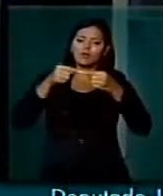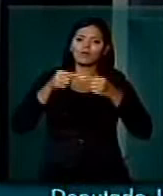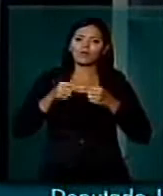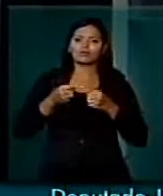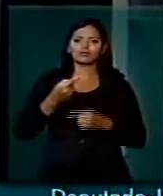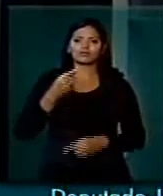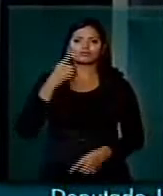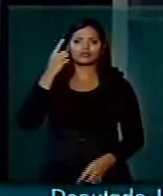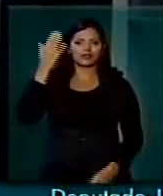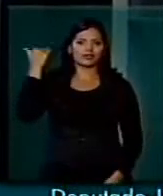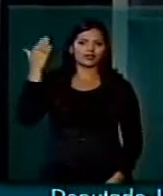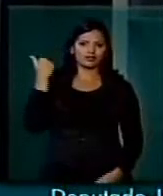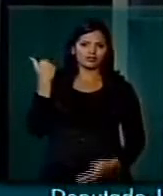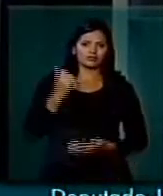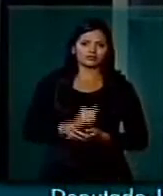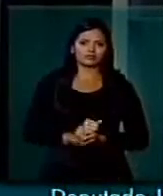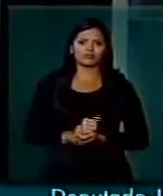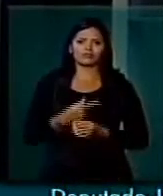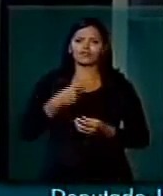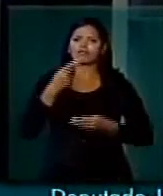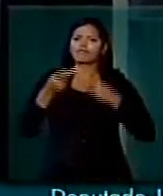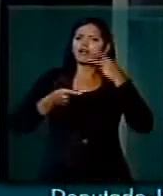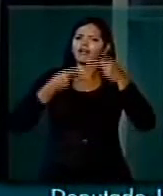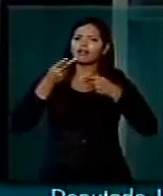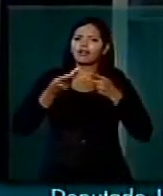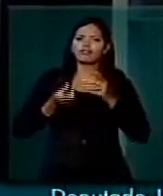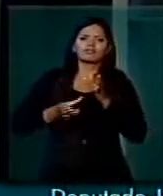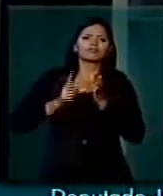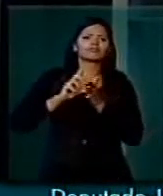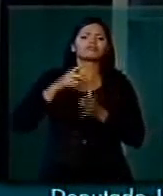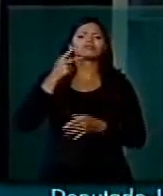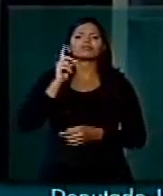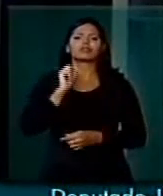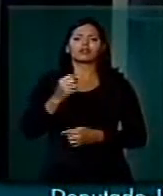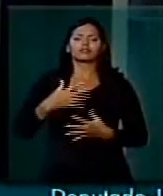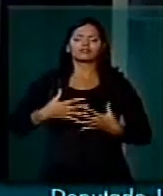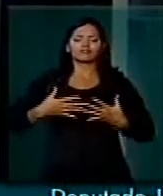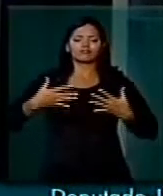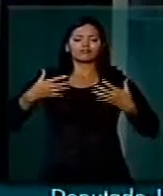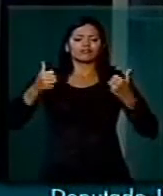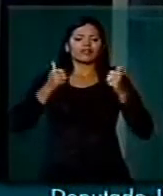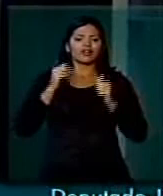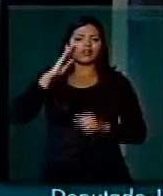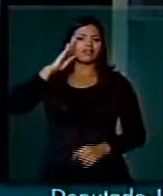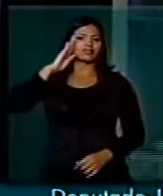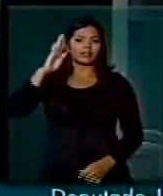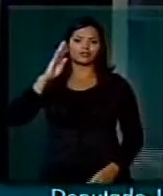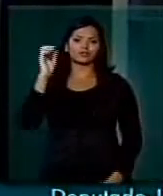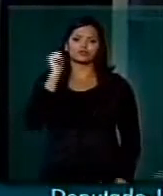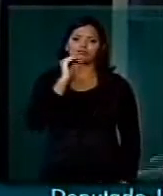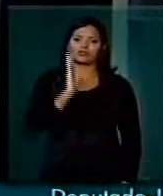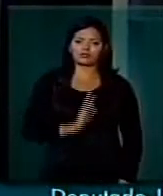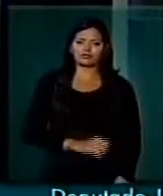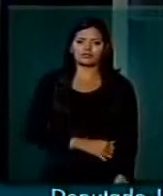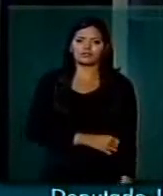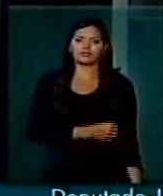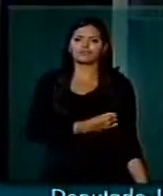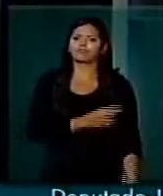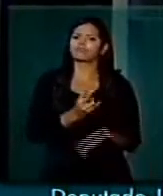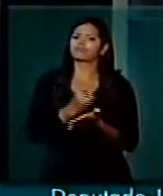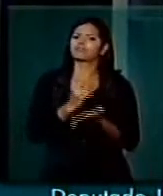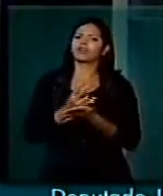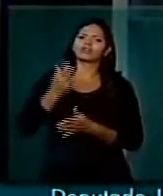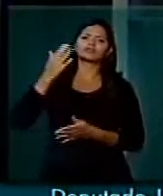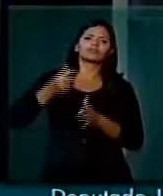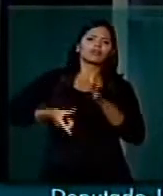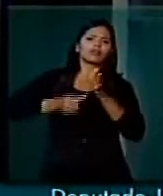ele se expressava dizendo que se orgulhou do Exército Brasileiro. Mesmo antes dessa tragédia,